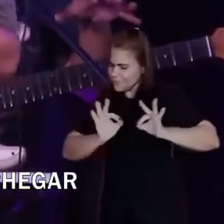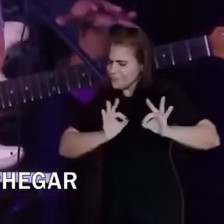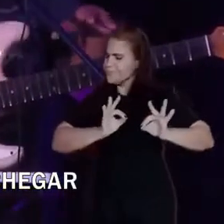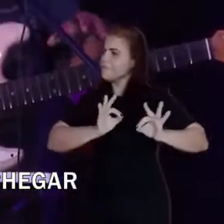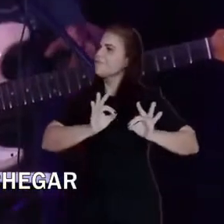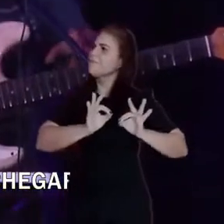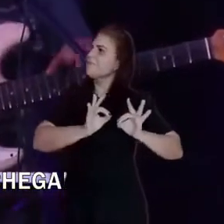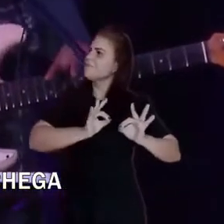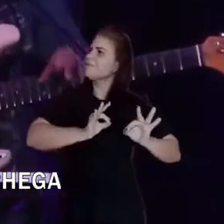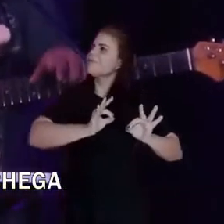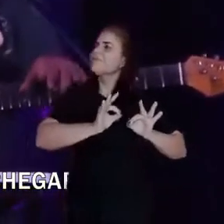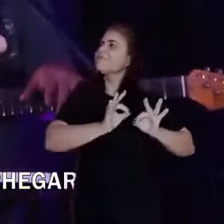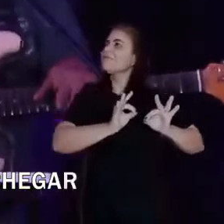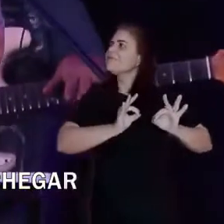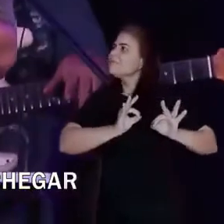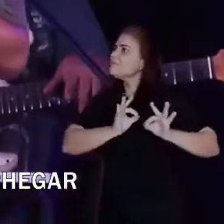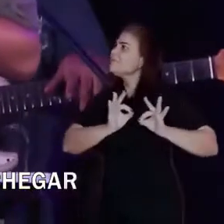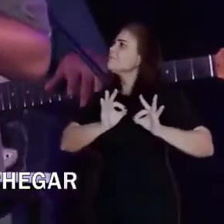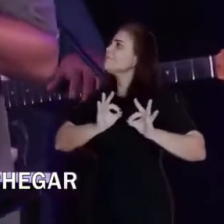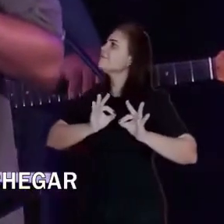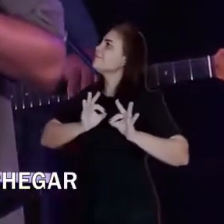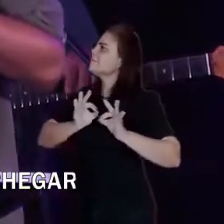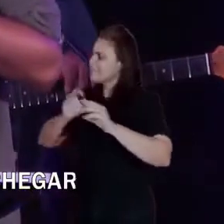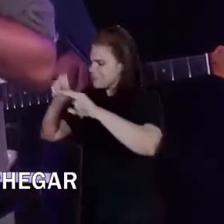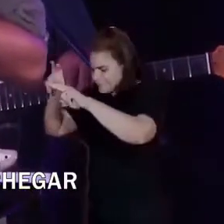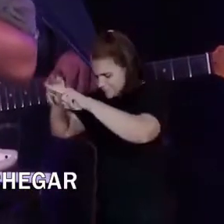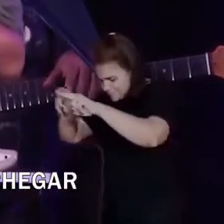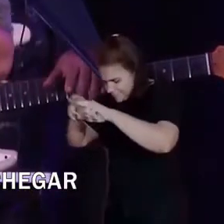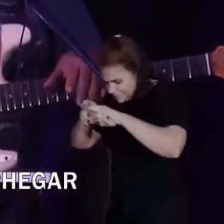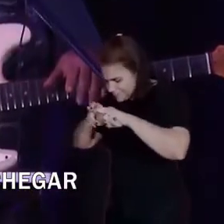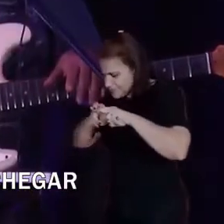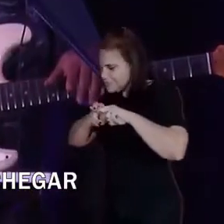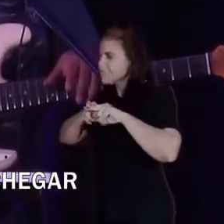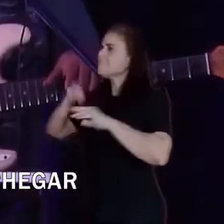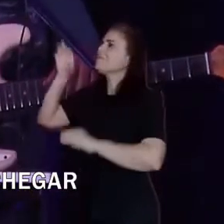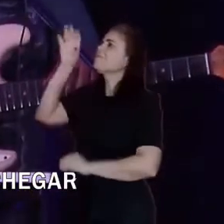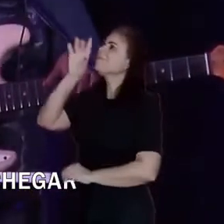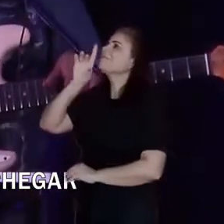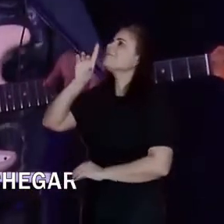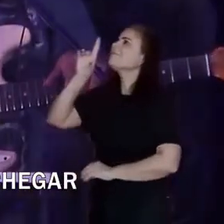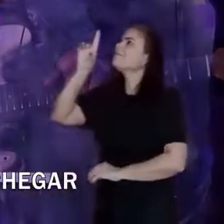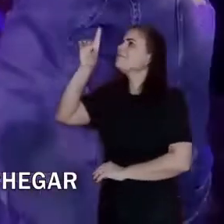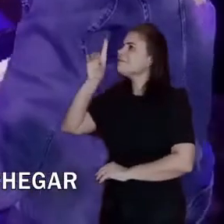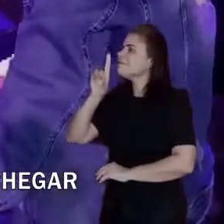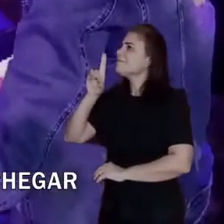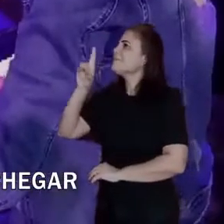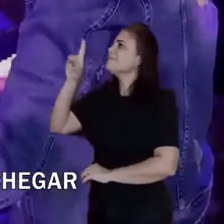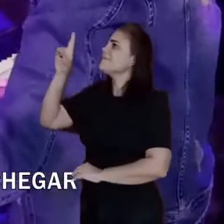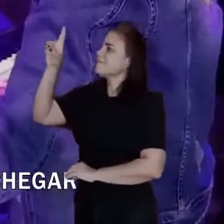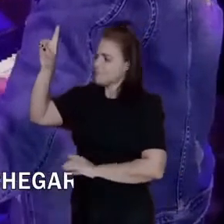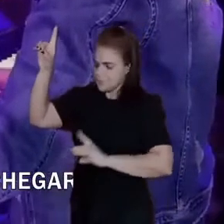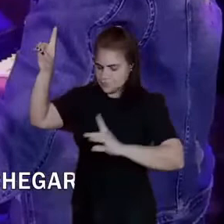tu és o único motivo que